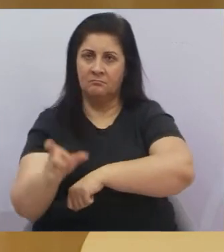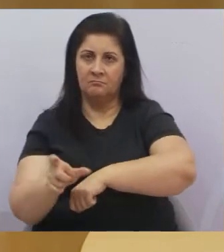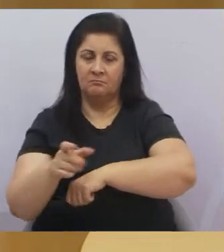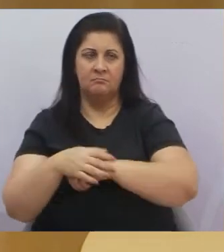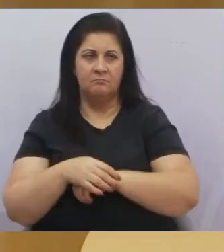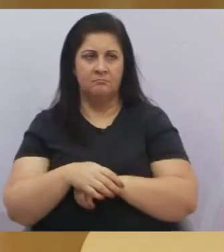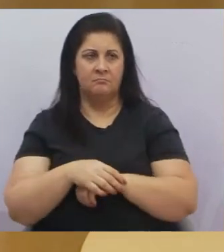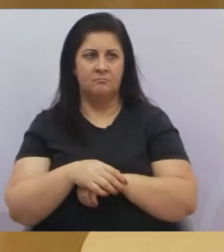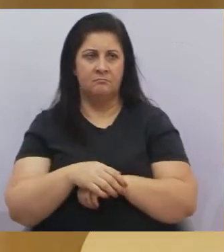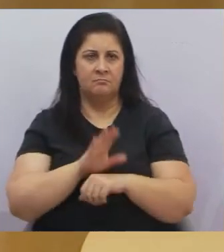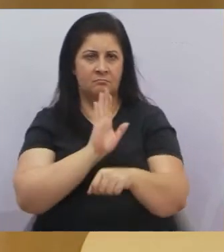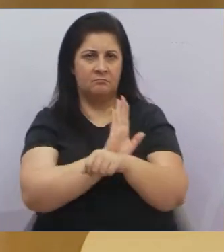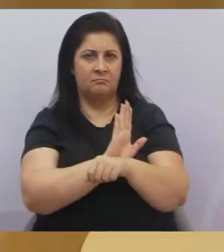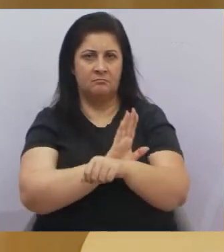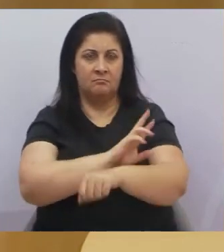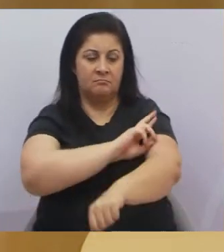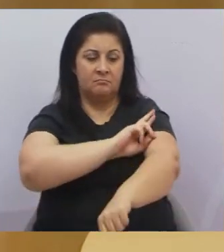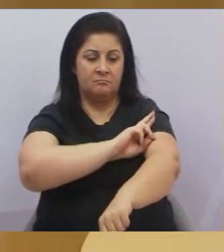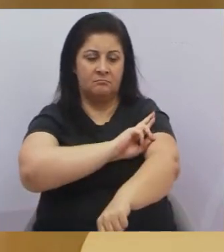racial, é ajuda